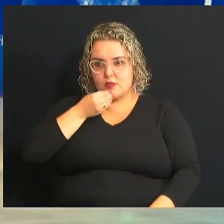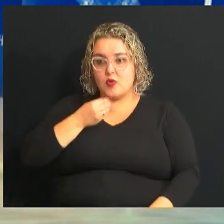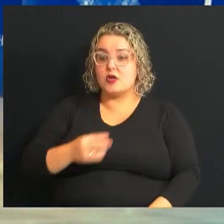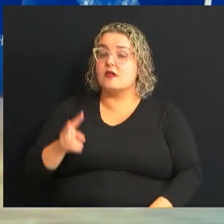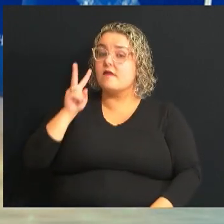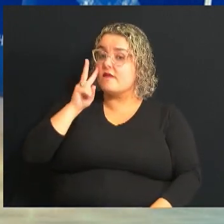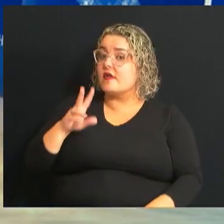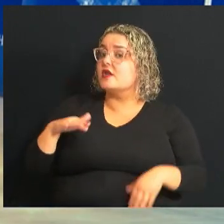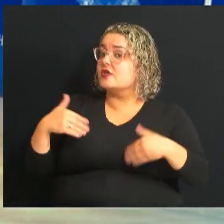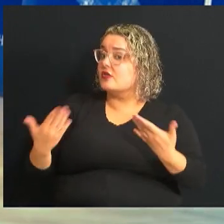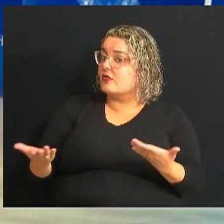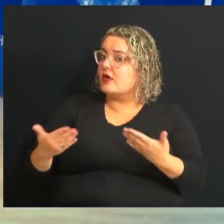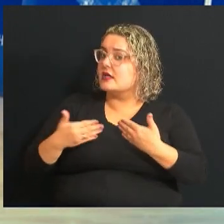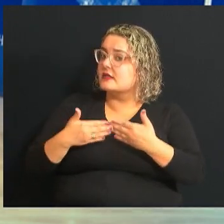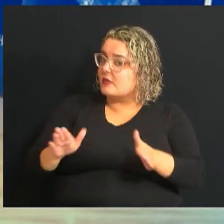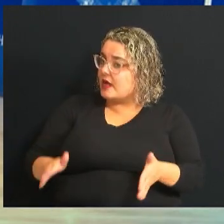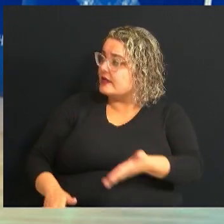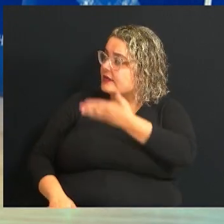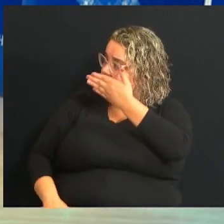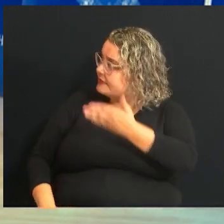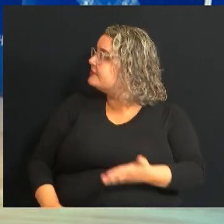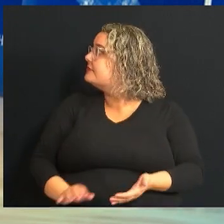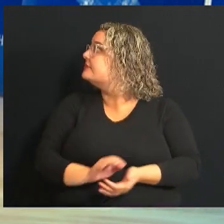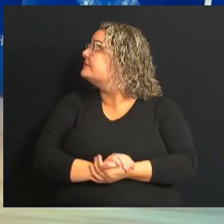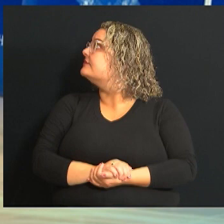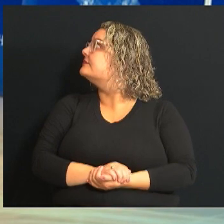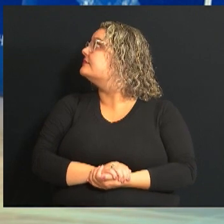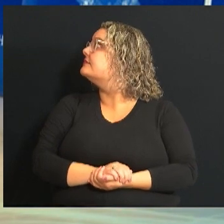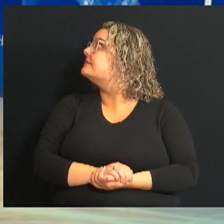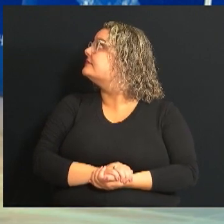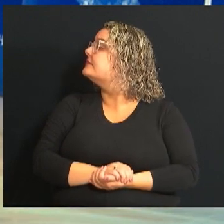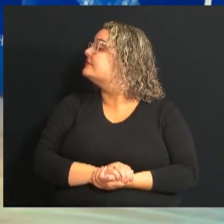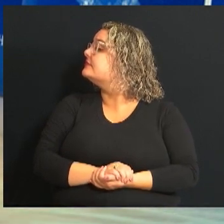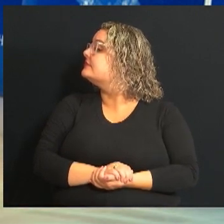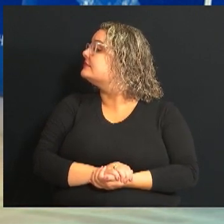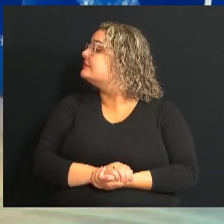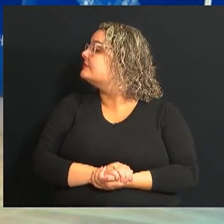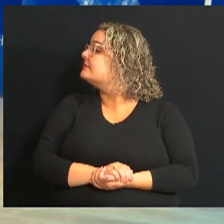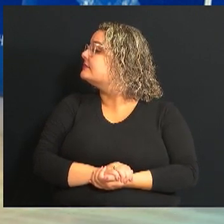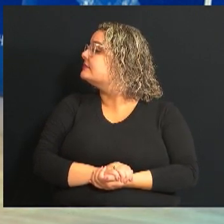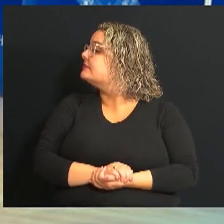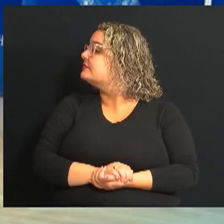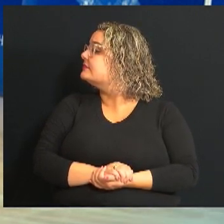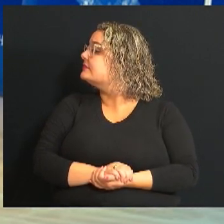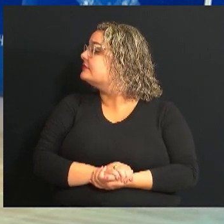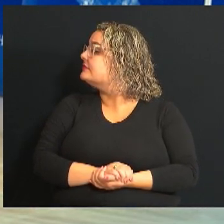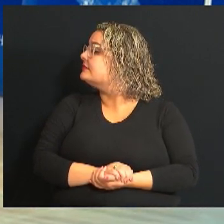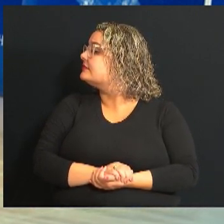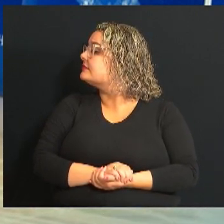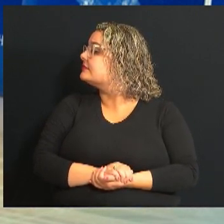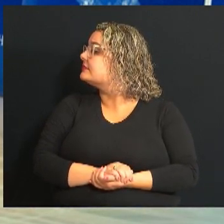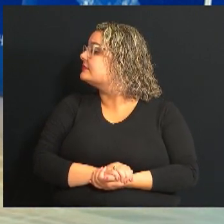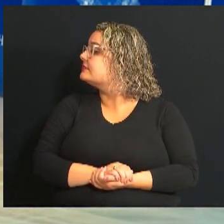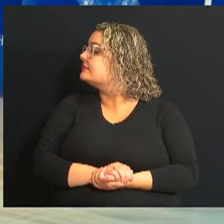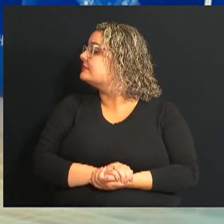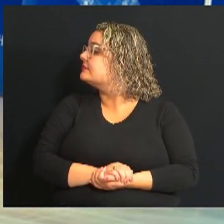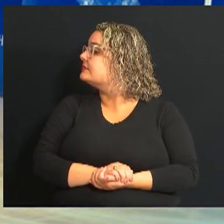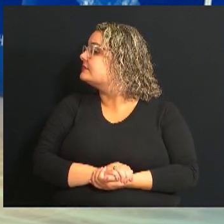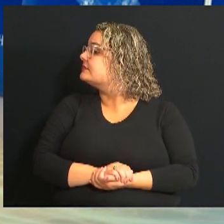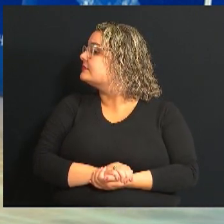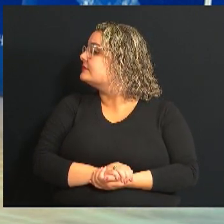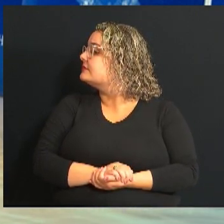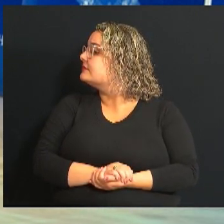de cozinha, almoxarife, auxiliar financeiro, auxiliar de limpeza, assistente